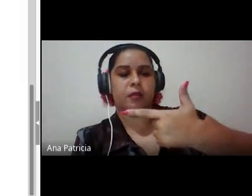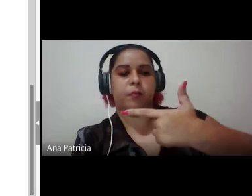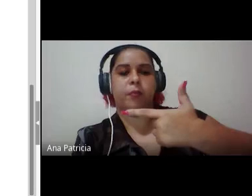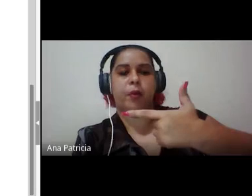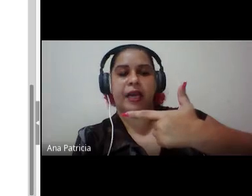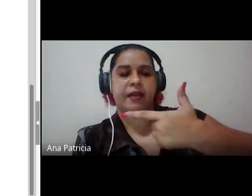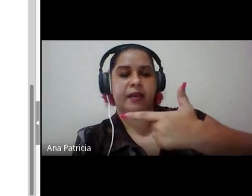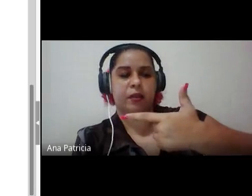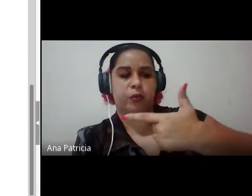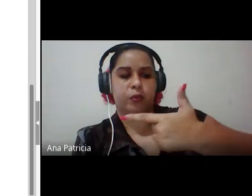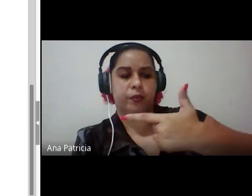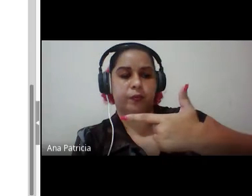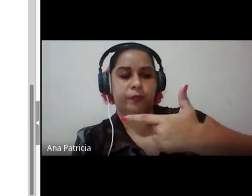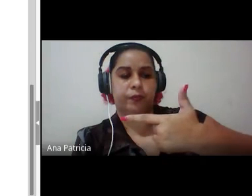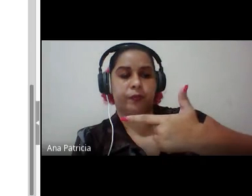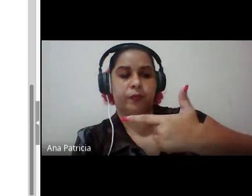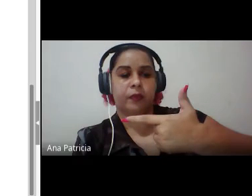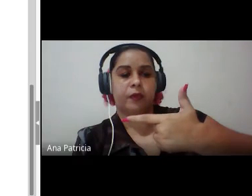2, polegar indicador.